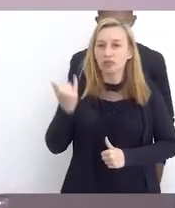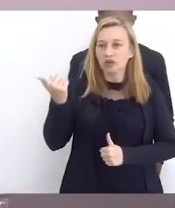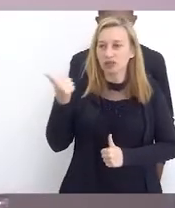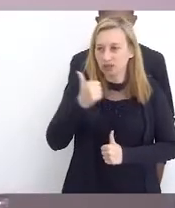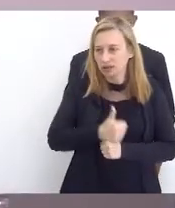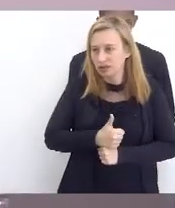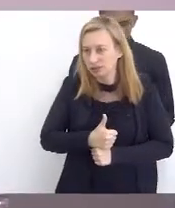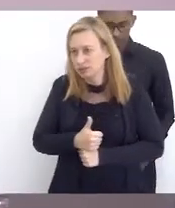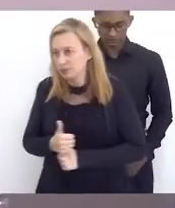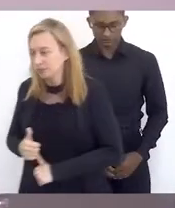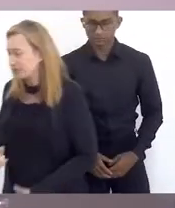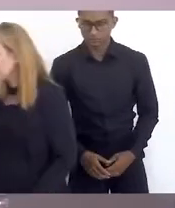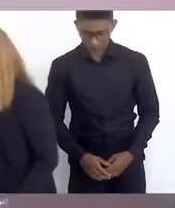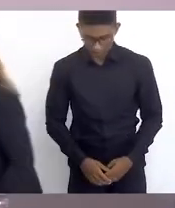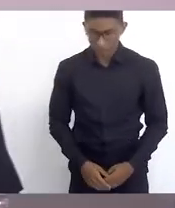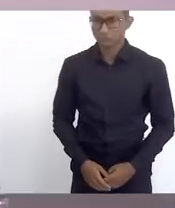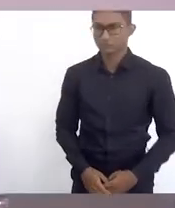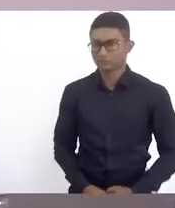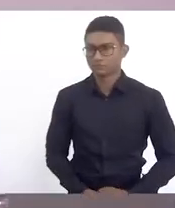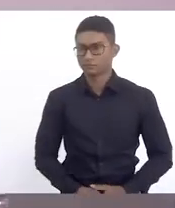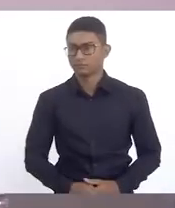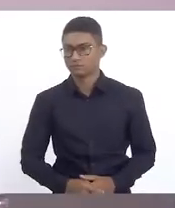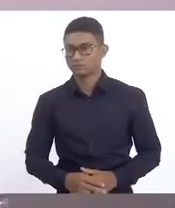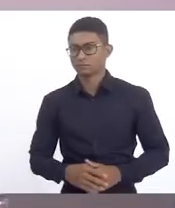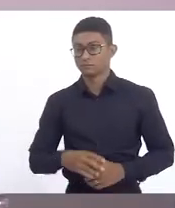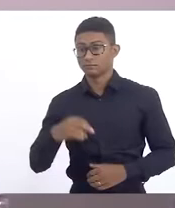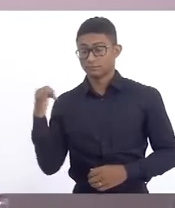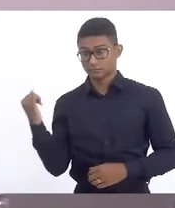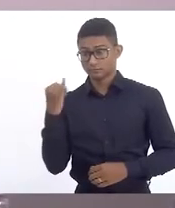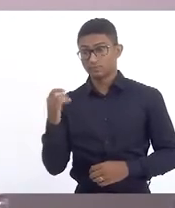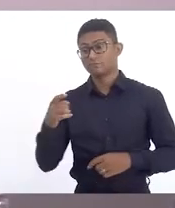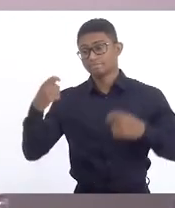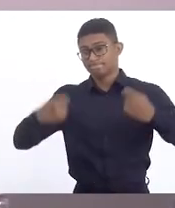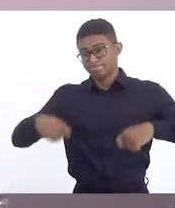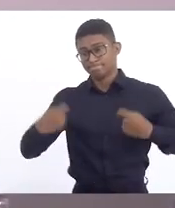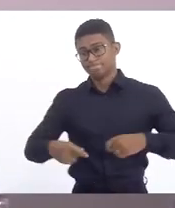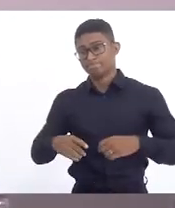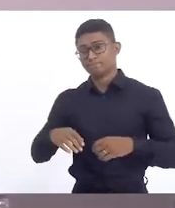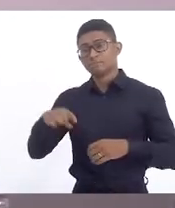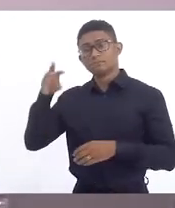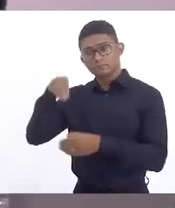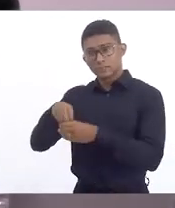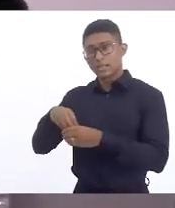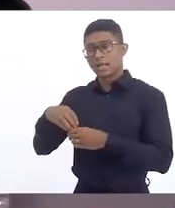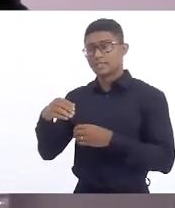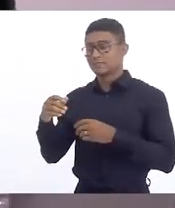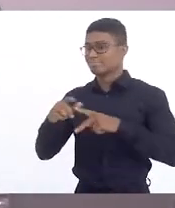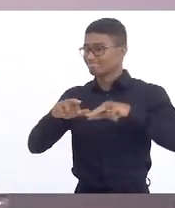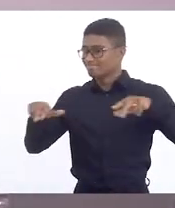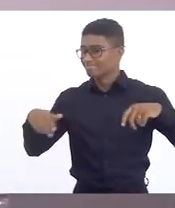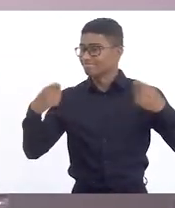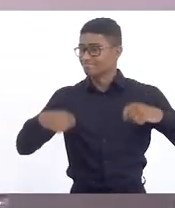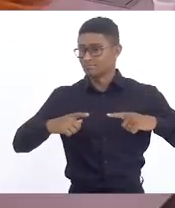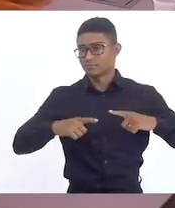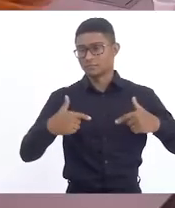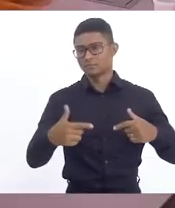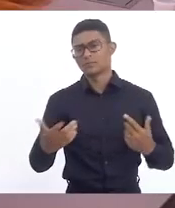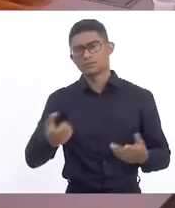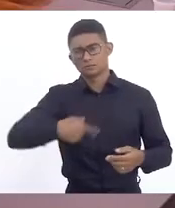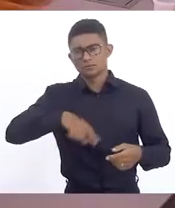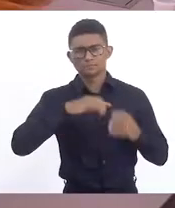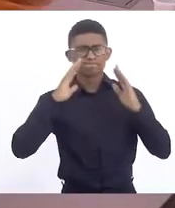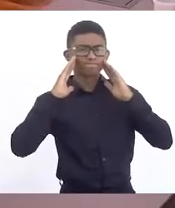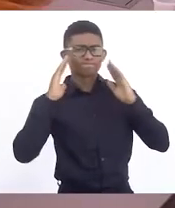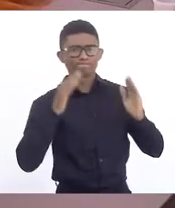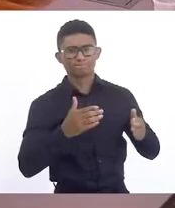Genesa esteja muito bem equipada para fazer a fiscalização dessa operação, nesse sentido. Concordo, por isso que a gente tá focado nisso. Acho